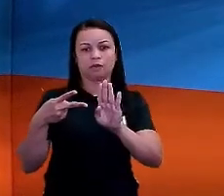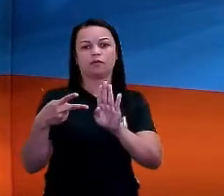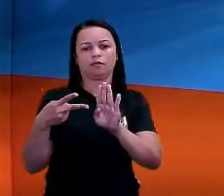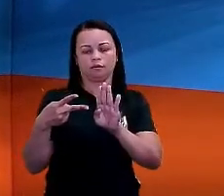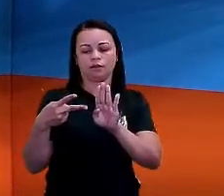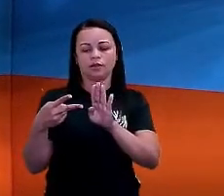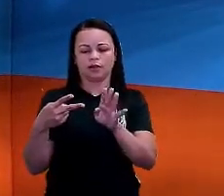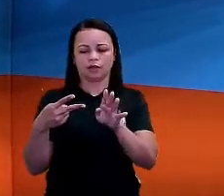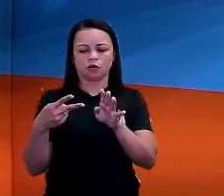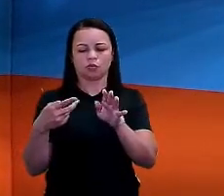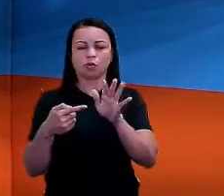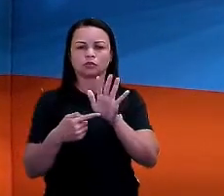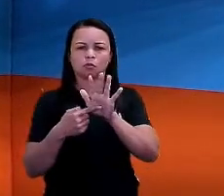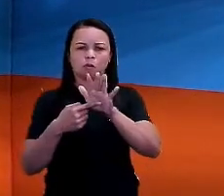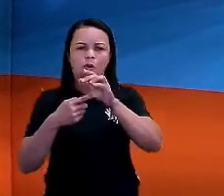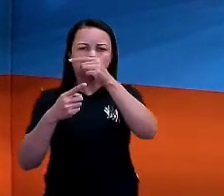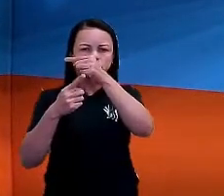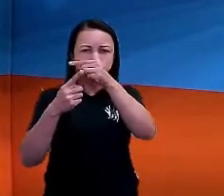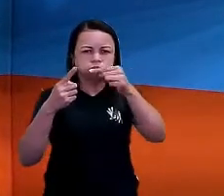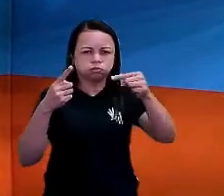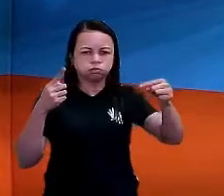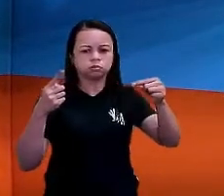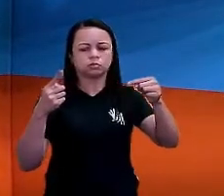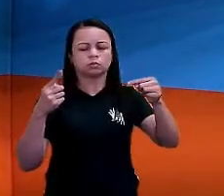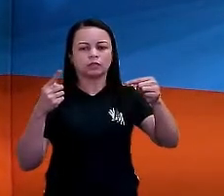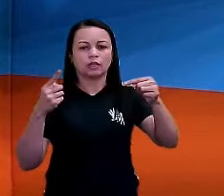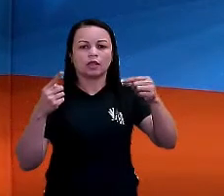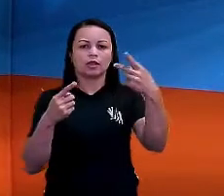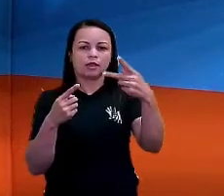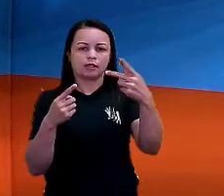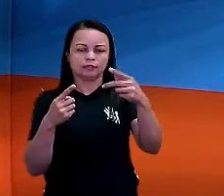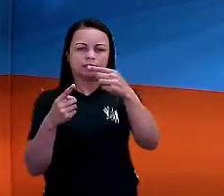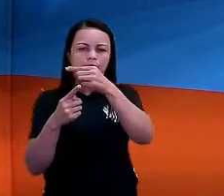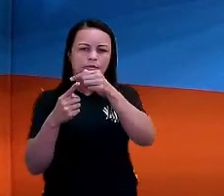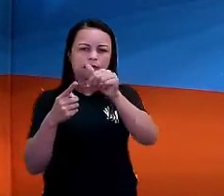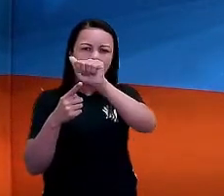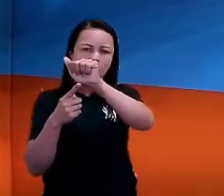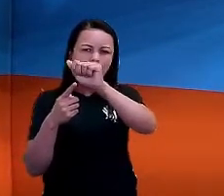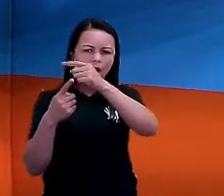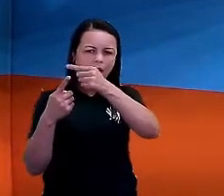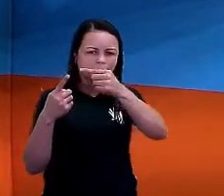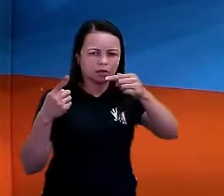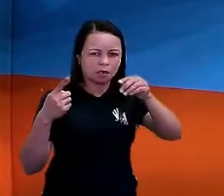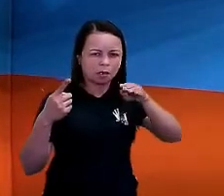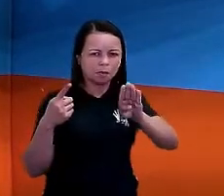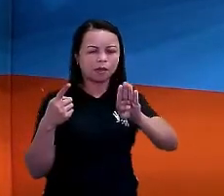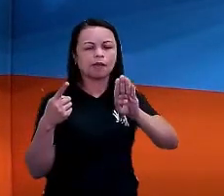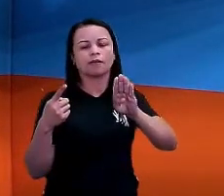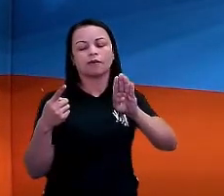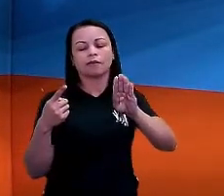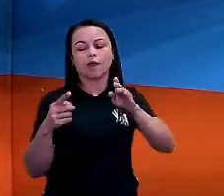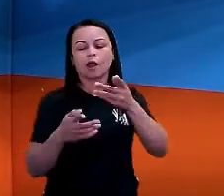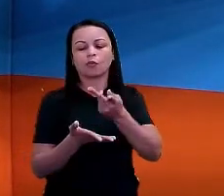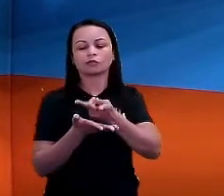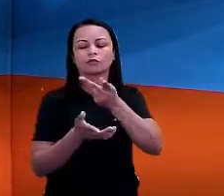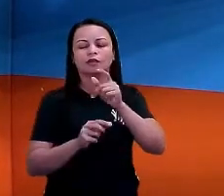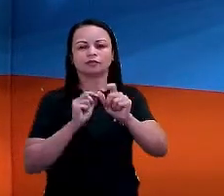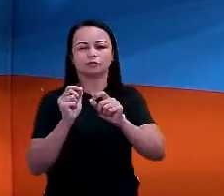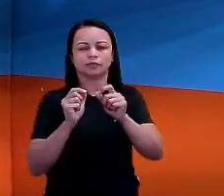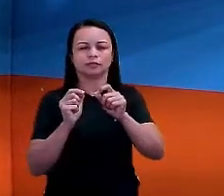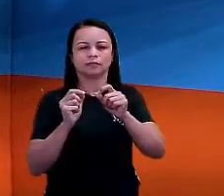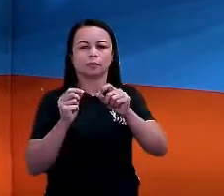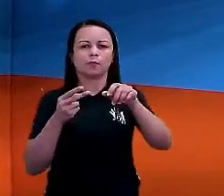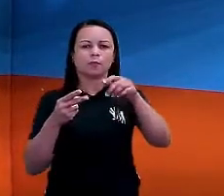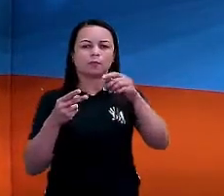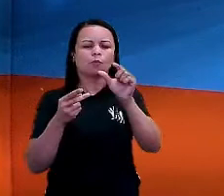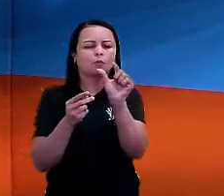B, quando eu traço, né, esse segmento de reta, então o que é que ocorre aqui com esse segmento de reta? Um pedaço do